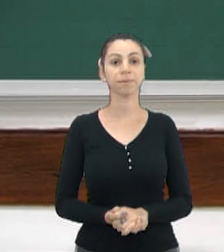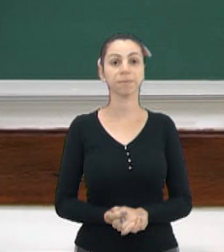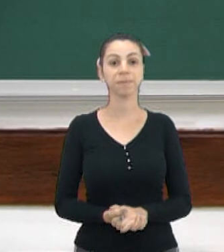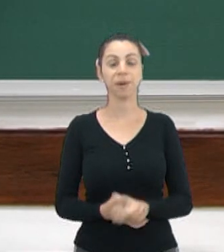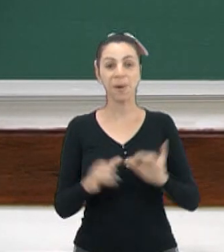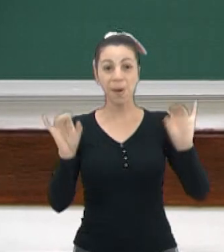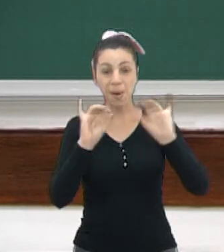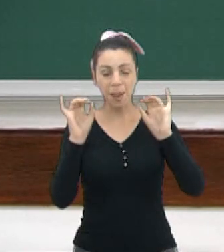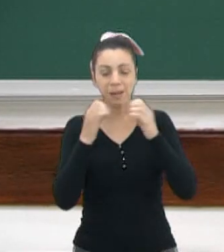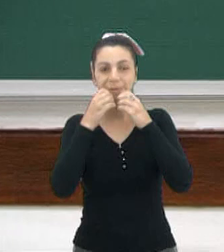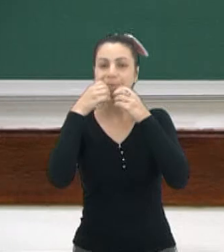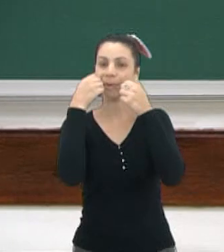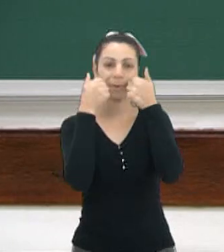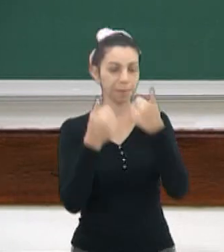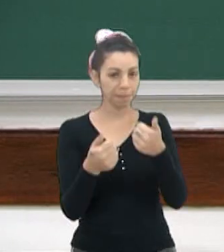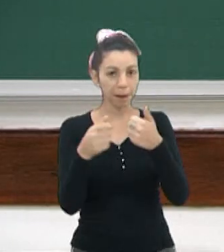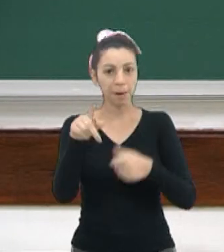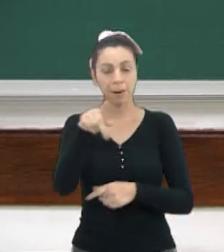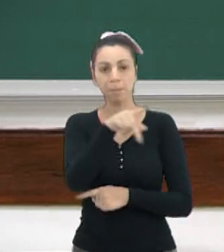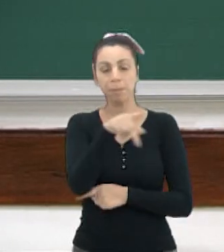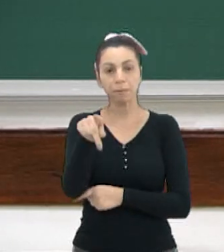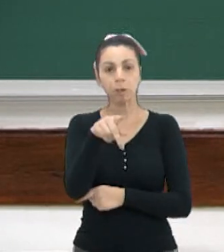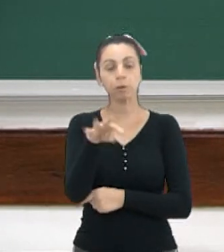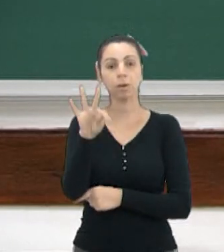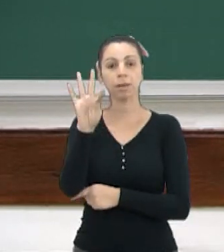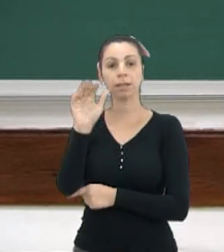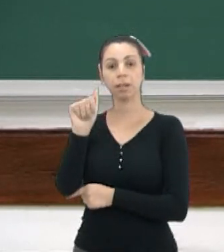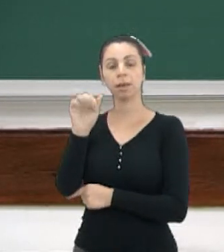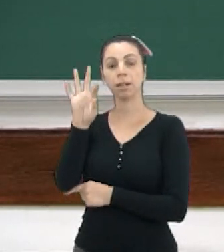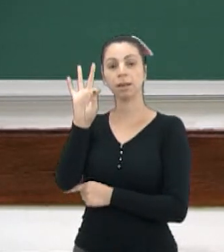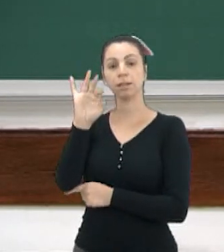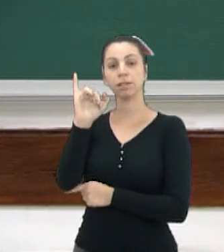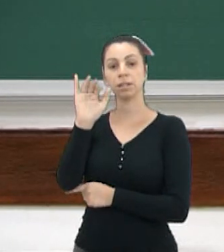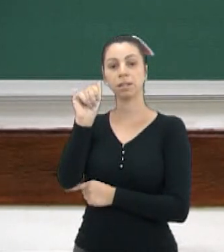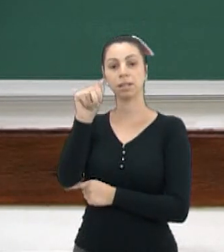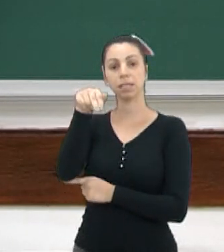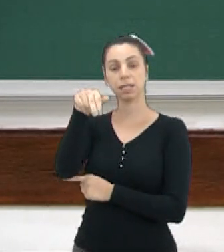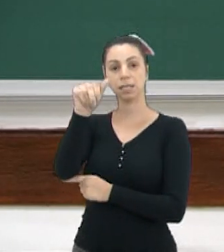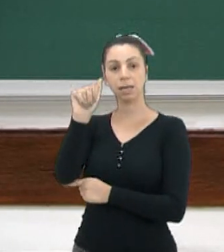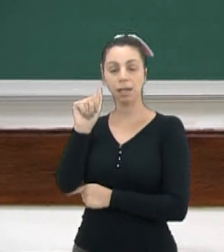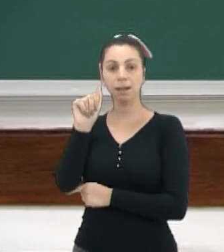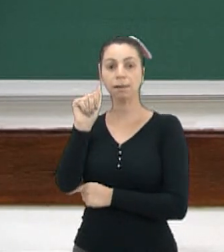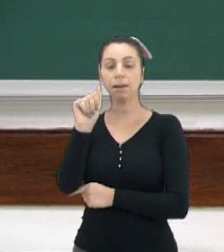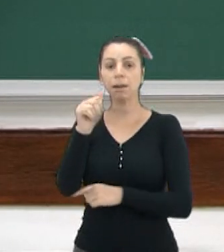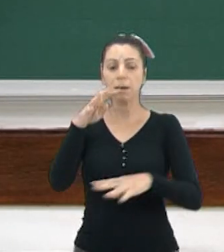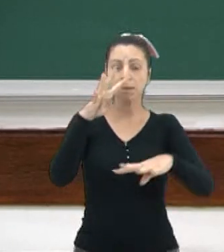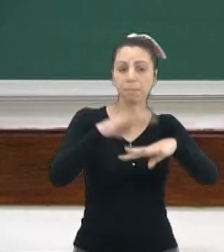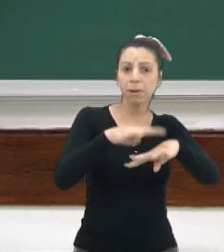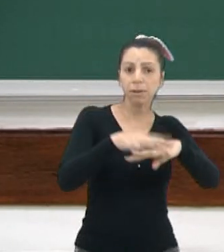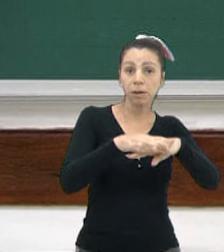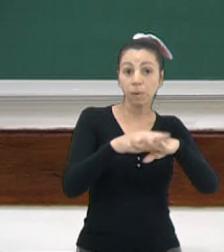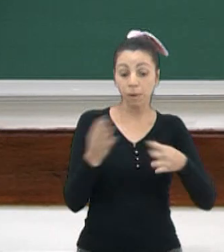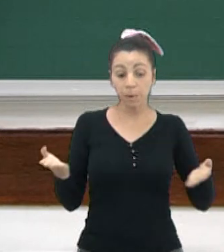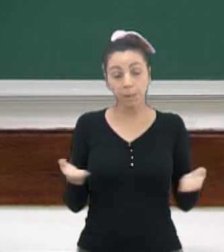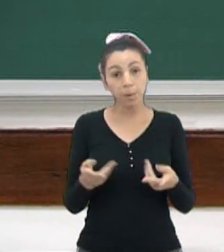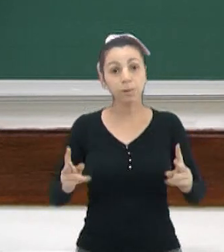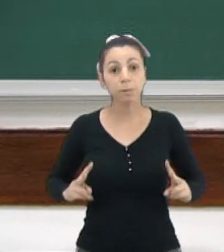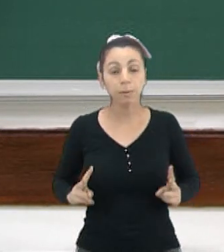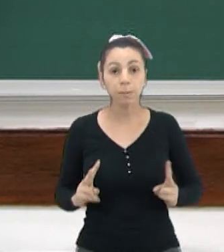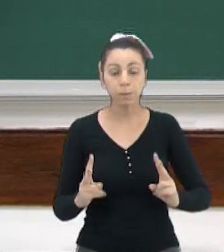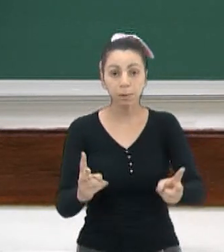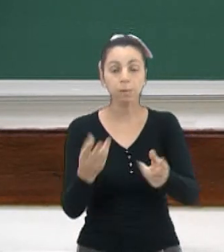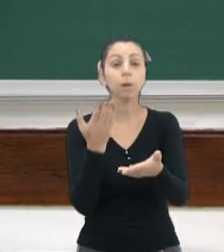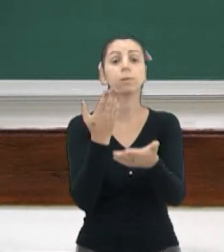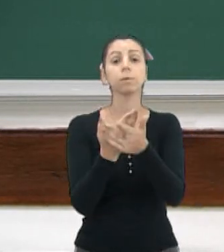Olá, tudo bem? O meu nome é Tatiana, eu sou professora de matemática e nós estamos aqui para dar continuidade aos estudos do